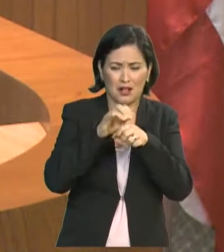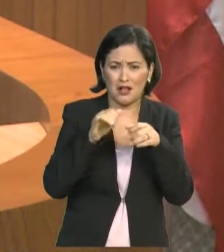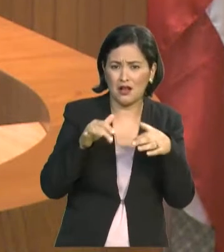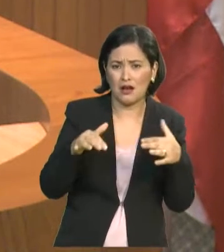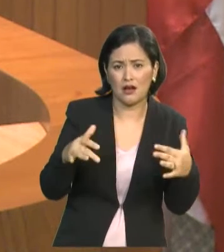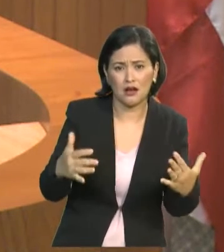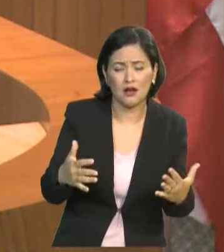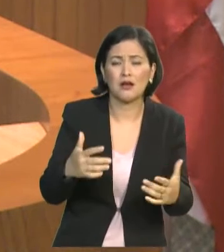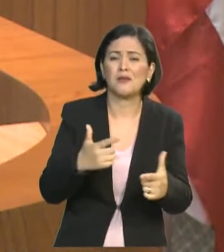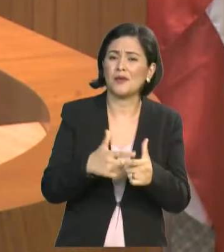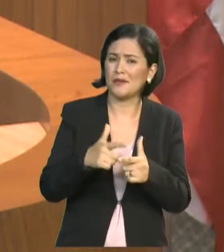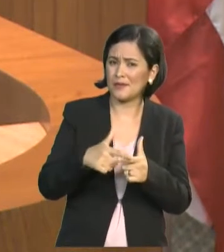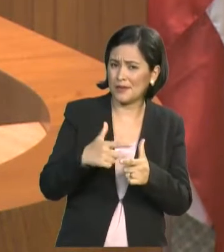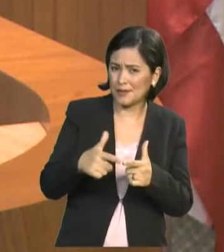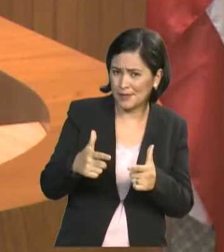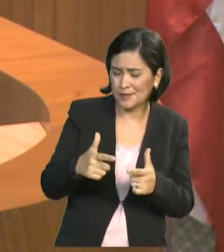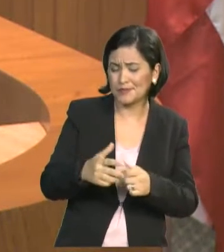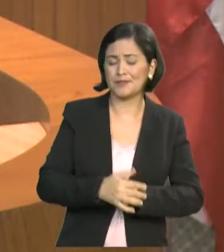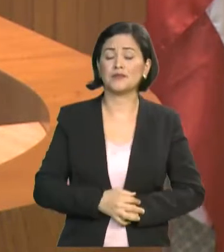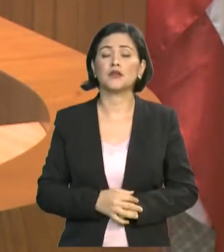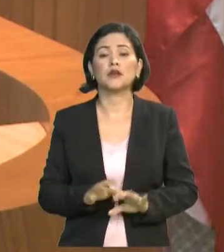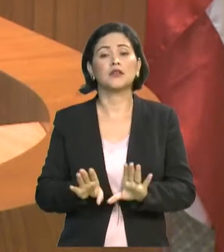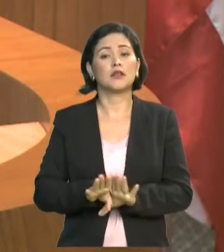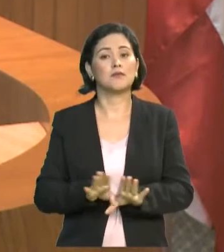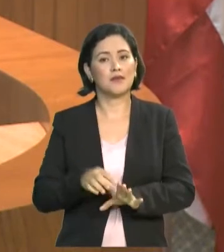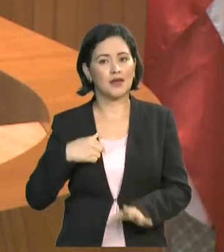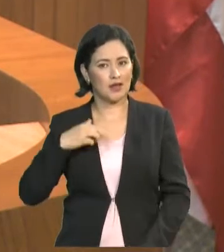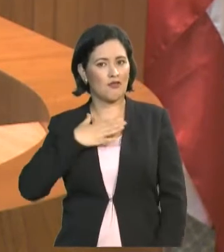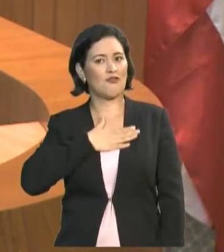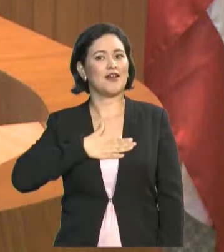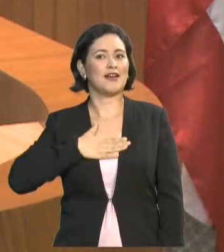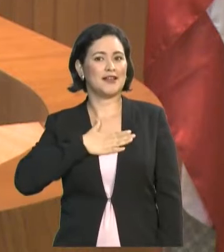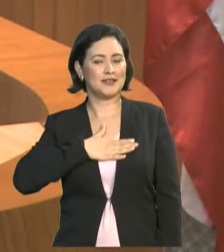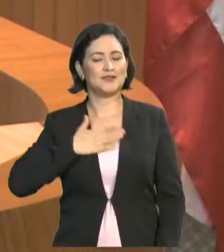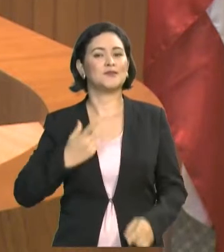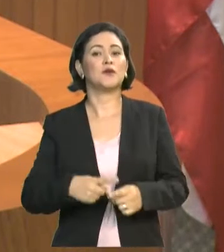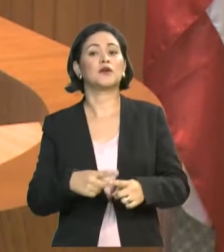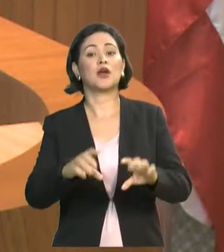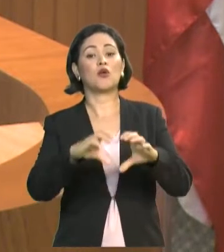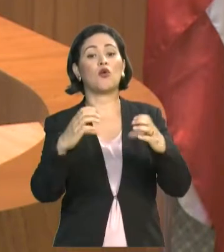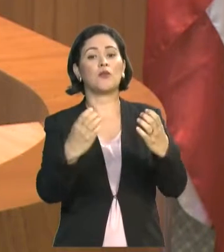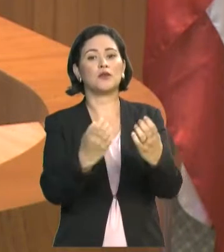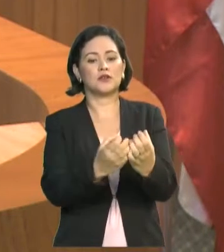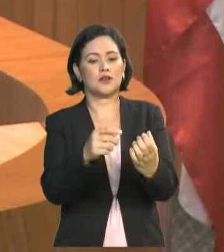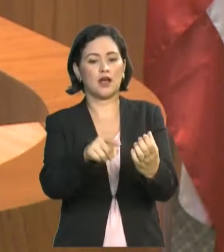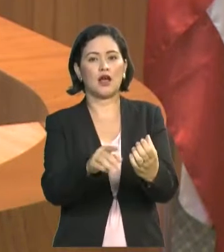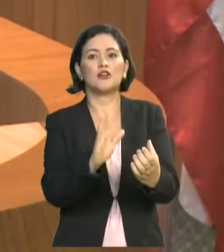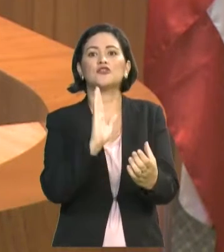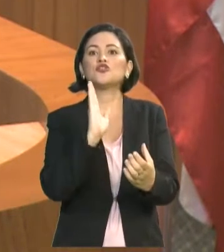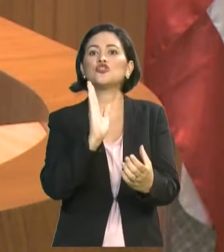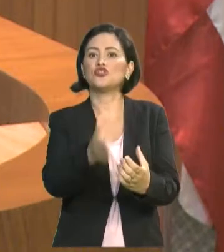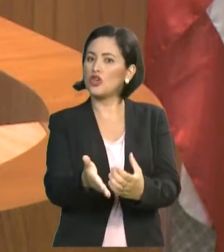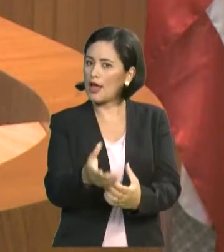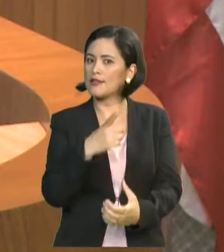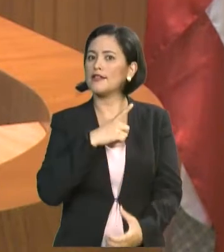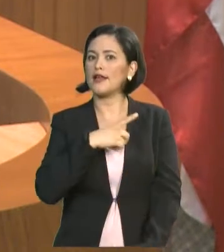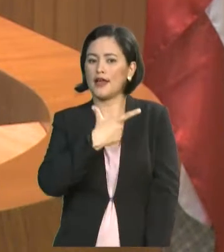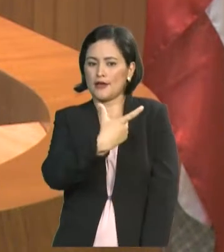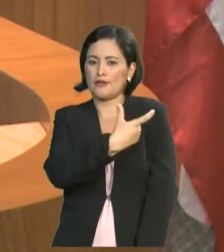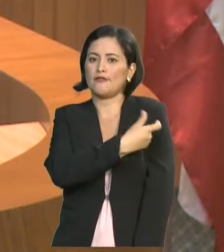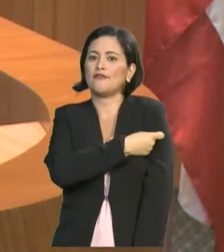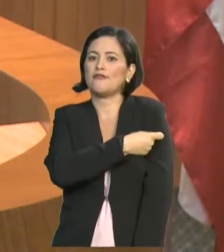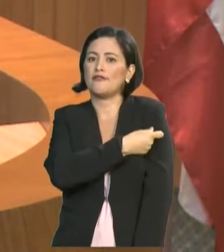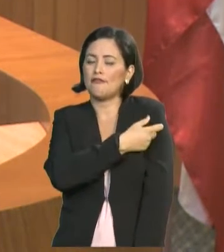está sendo vacinada. Parabenizar o secretário Carlos Lula, o governo do Maranhão, que não tem medido esforços no